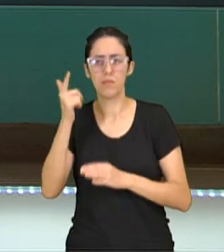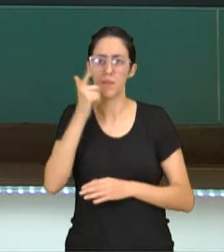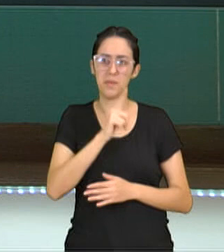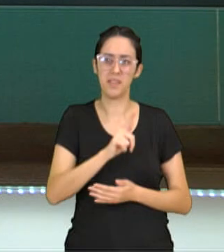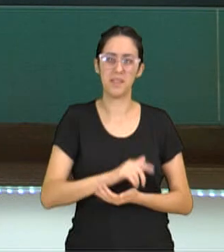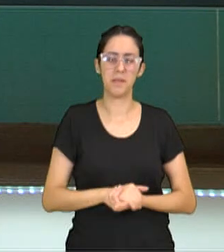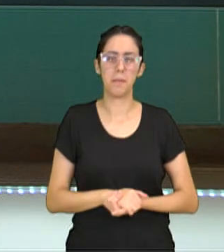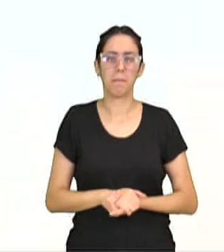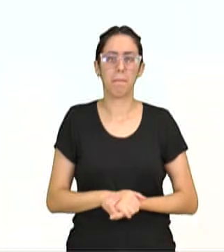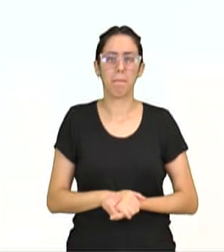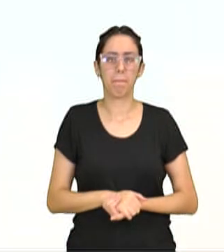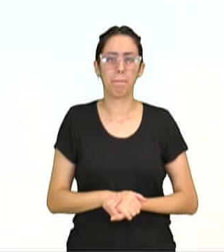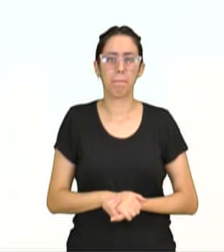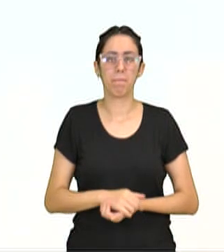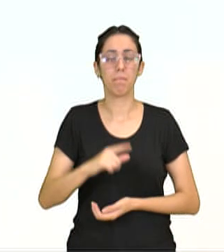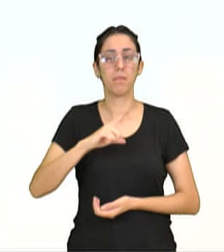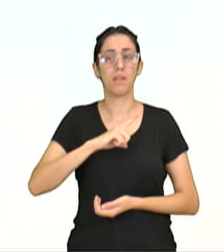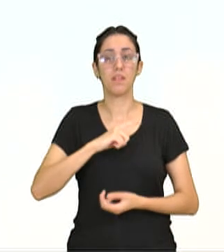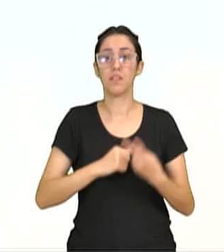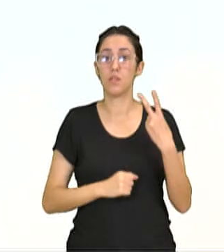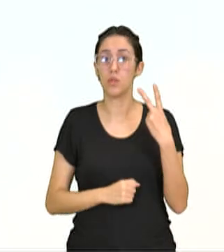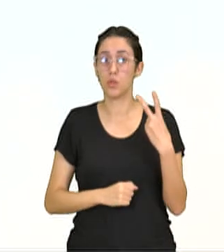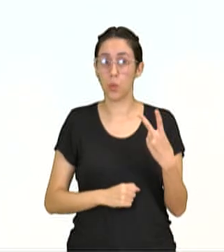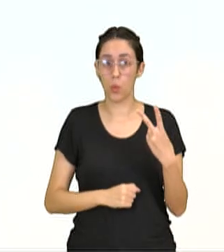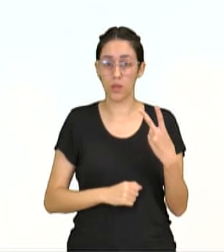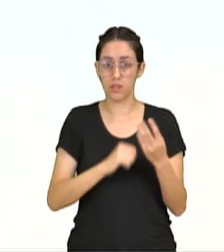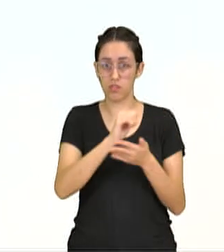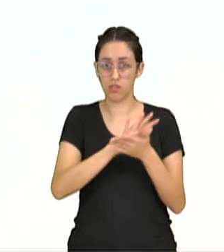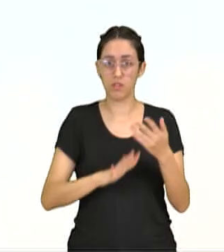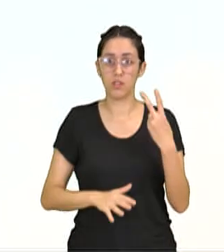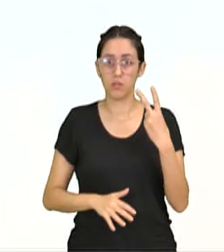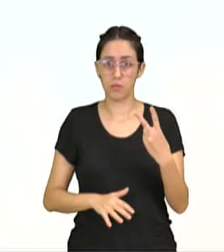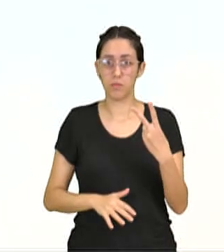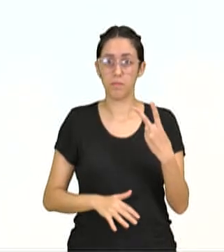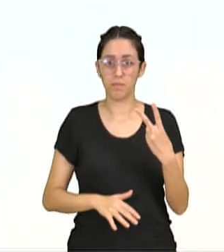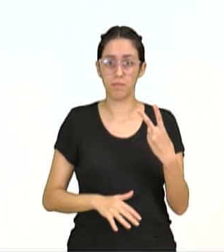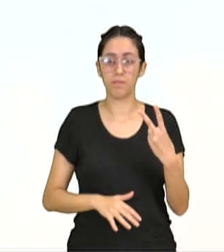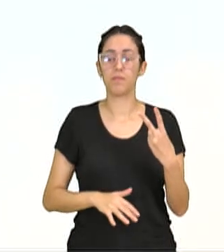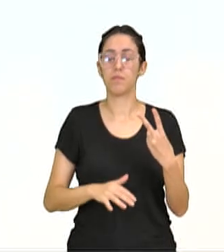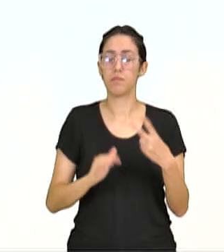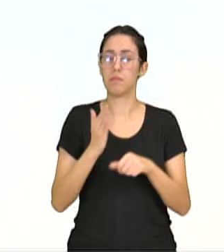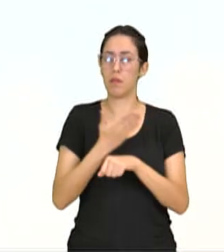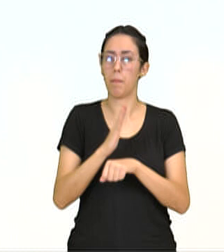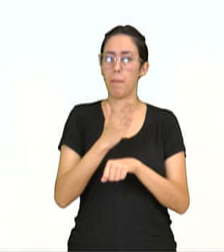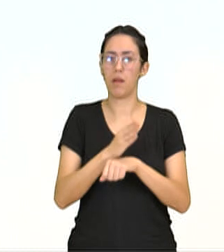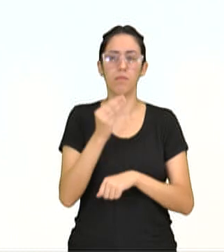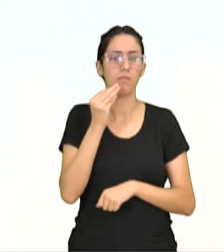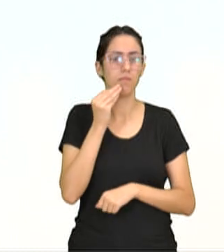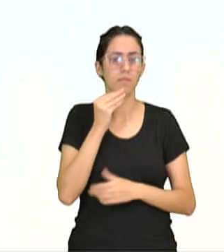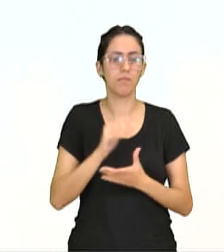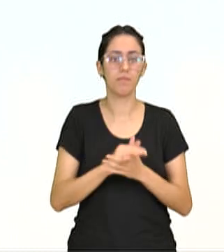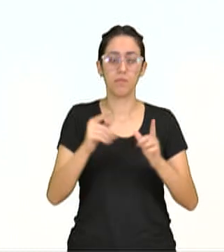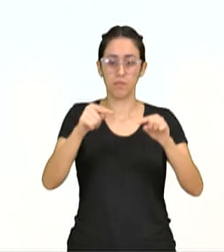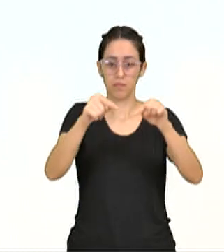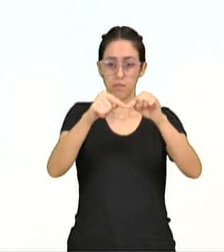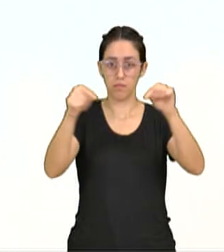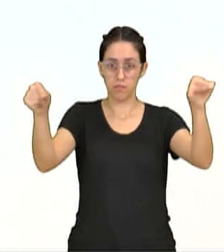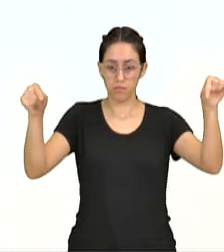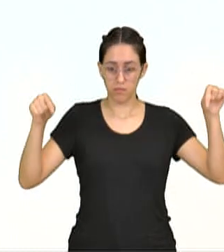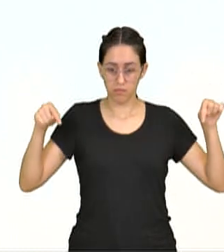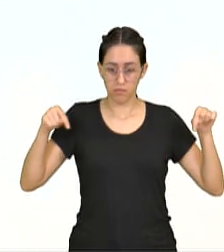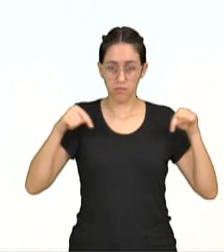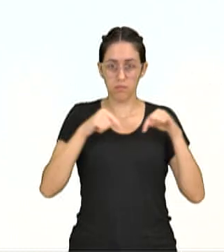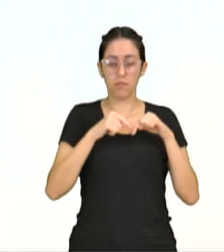difícil. Agora eu tenho 2. O 2 ele tem um pouco mais de prática aqui, né? Não é só resolva. Um terreno retangular